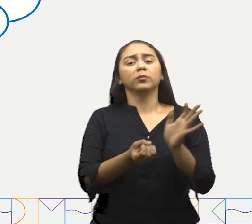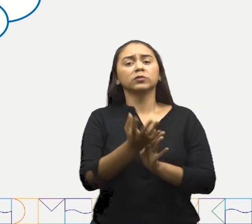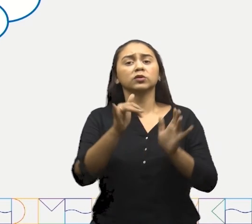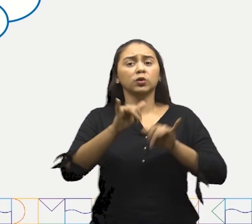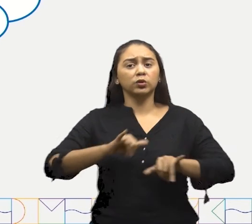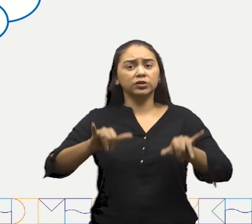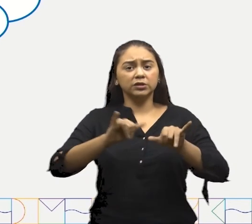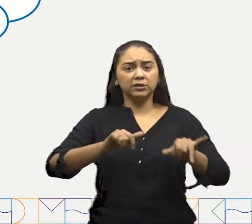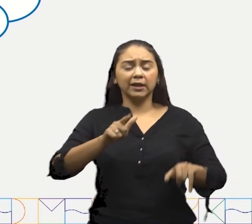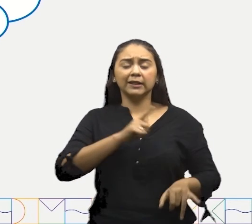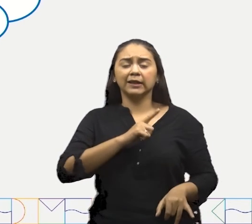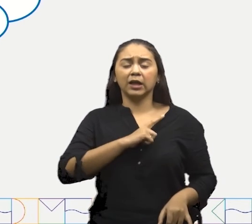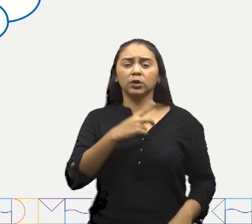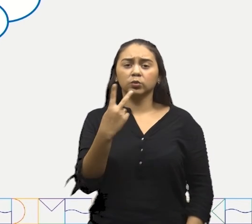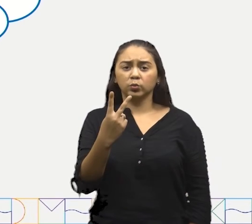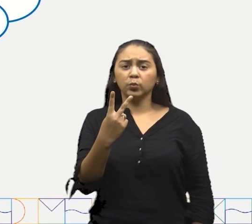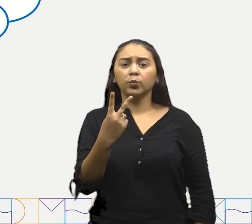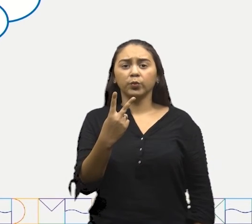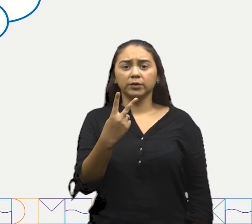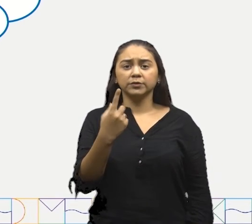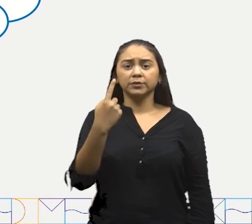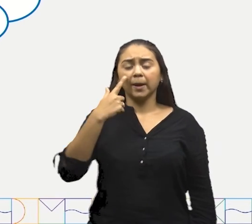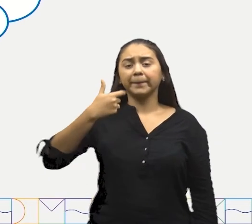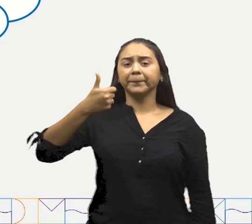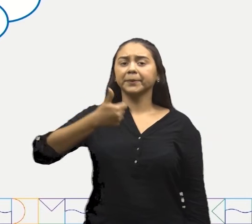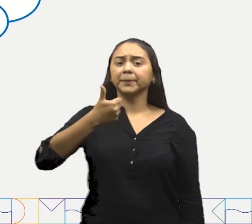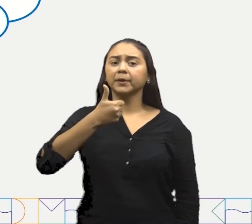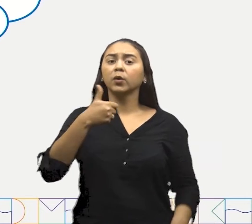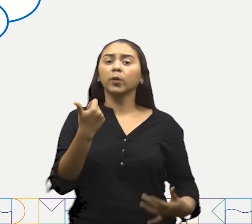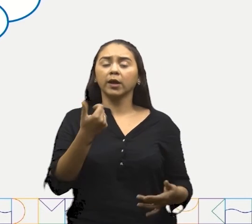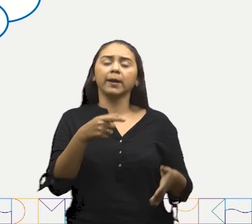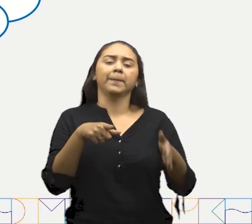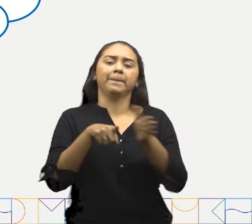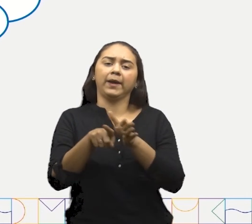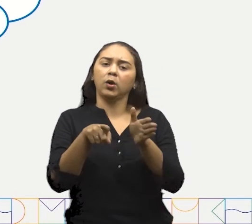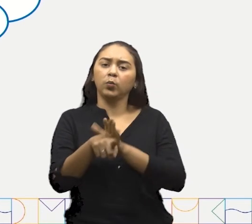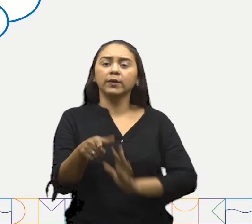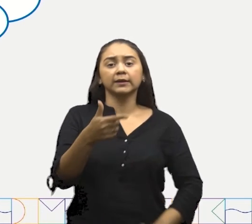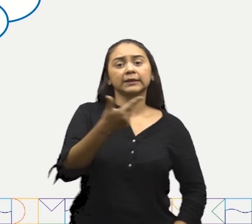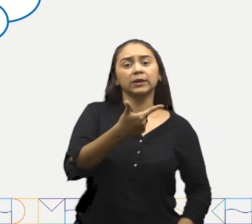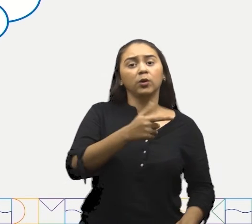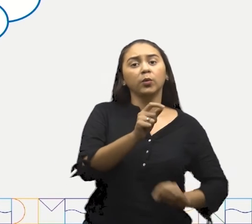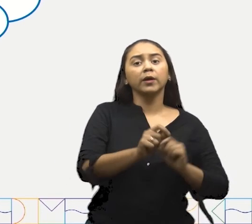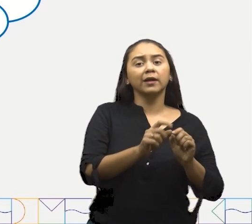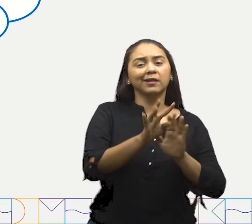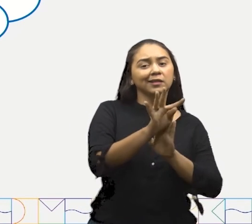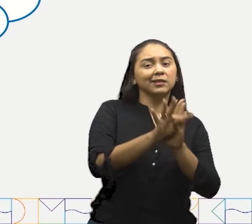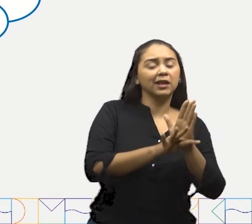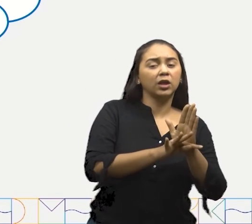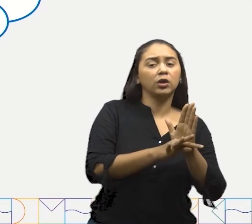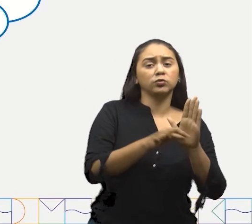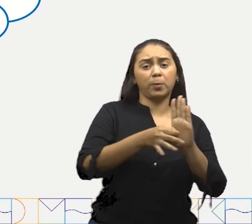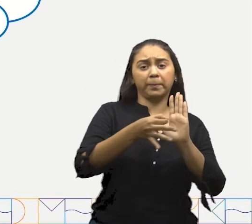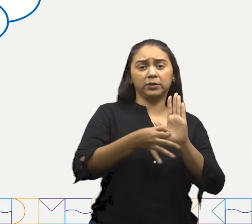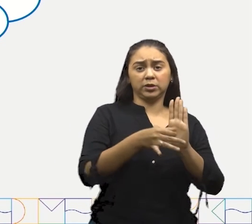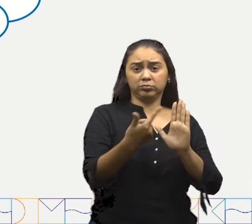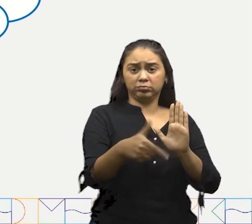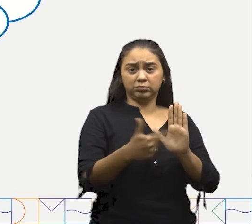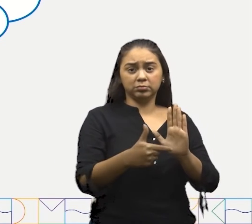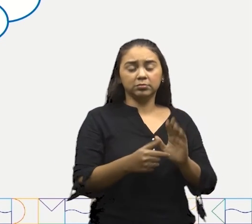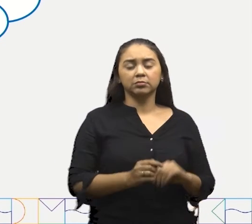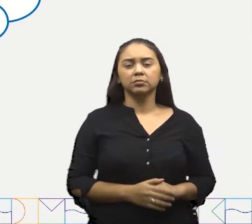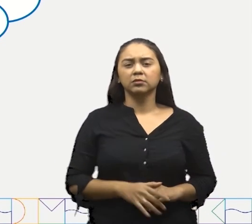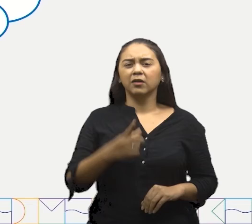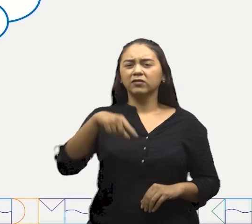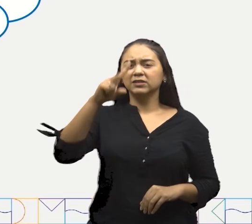e produzir uma notícia? Temos duas opções. A primeira é perguntas, a segunda é texto